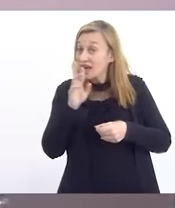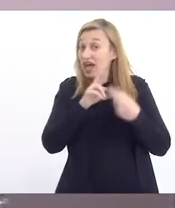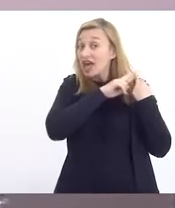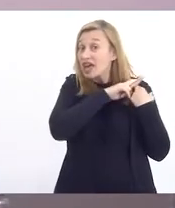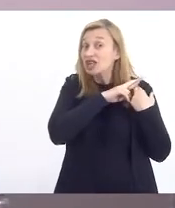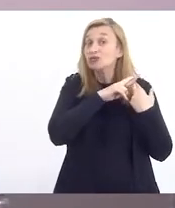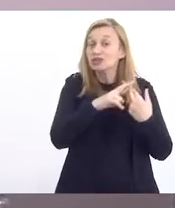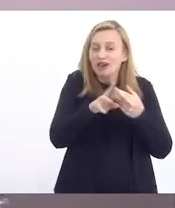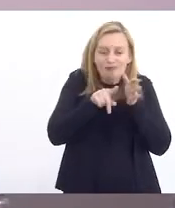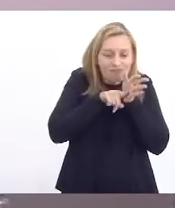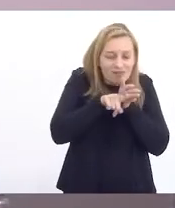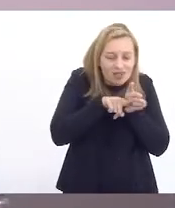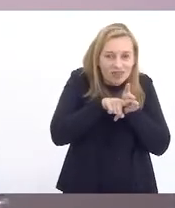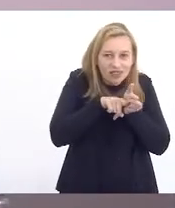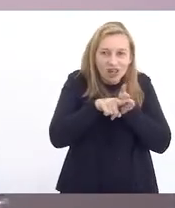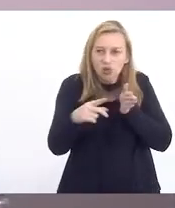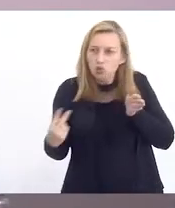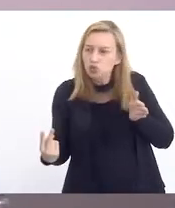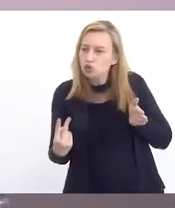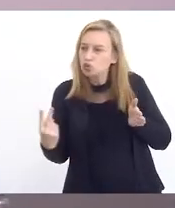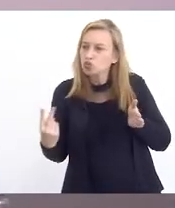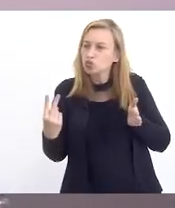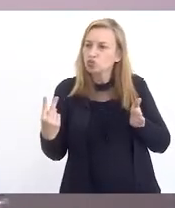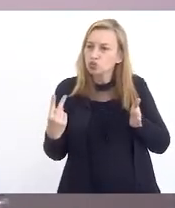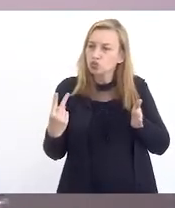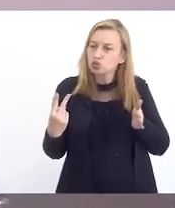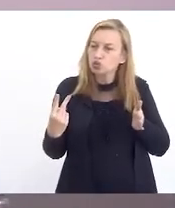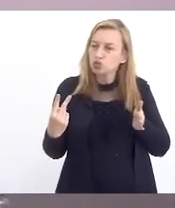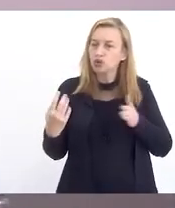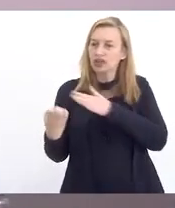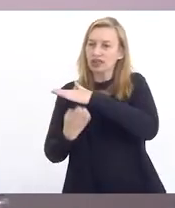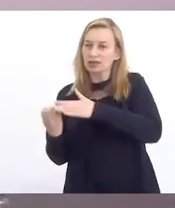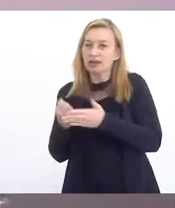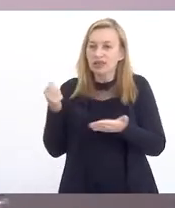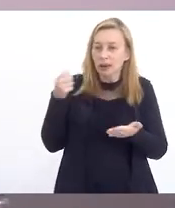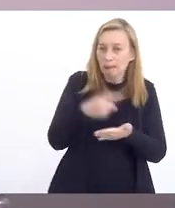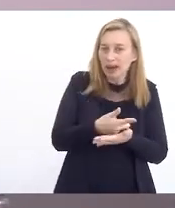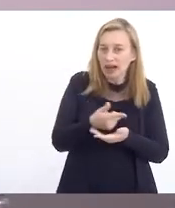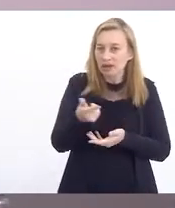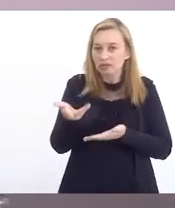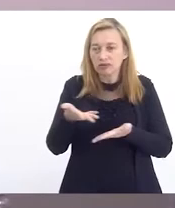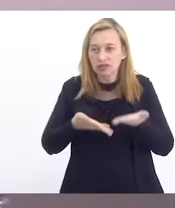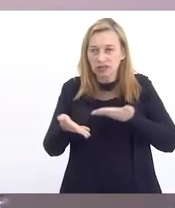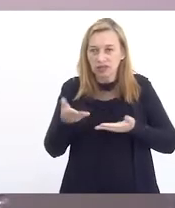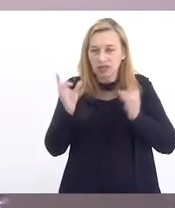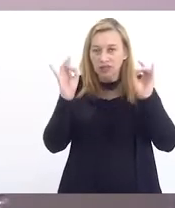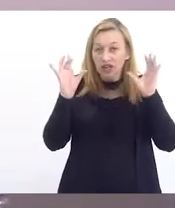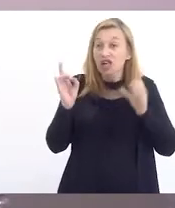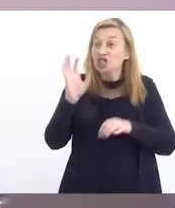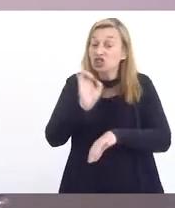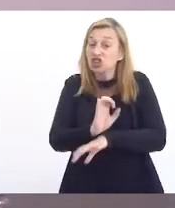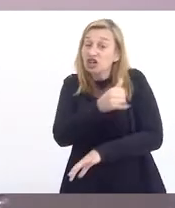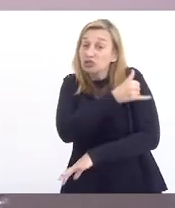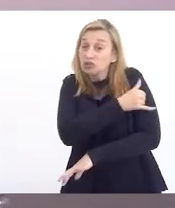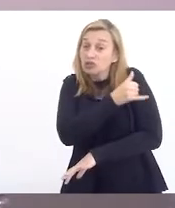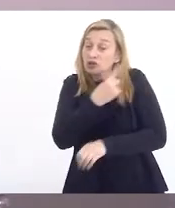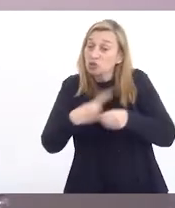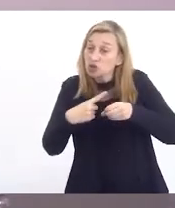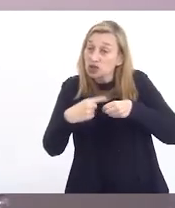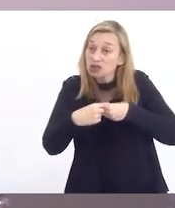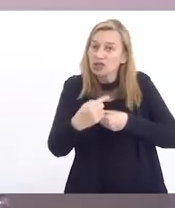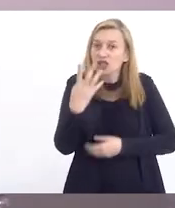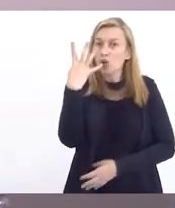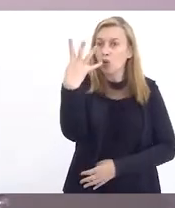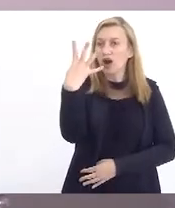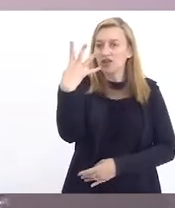responsável pela fiscalização dos valores que as concessionárias pagam com participações especiais aos estados e municípios confrontantes, tinha